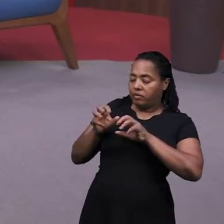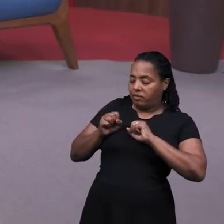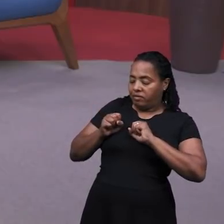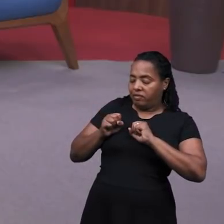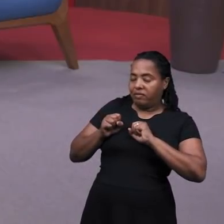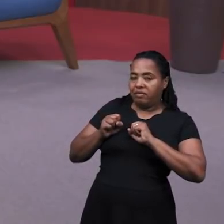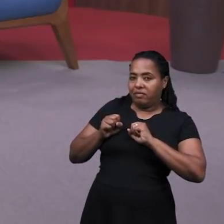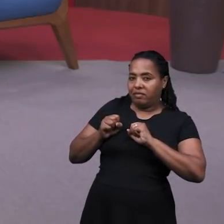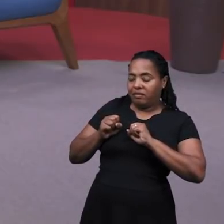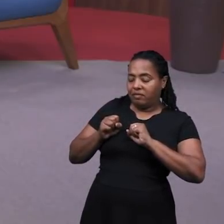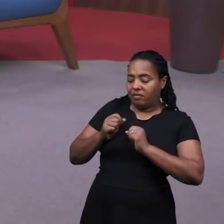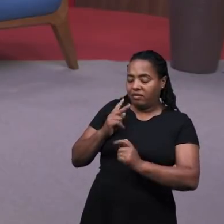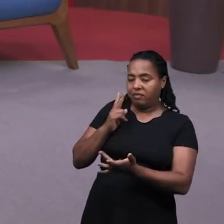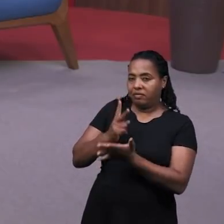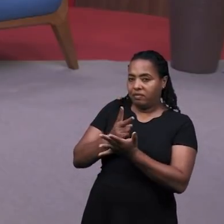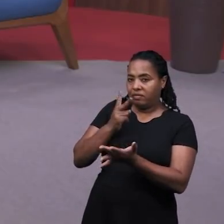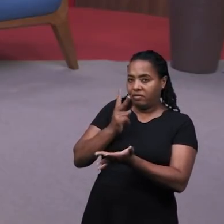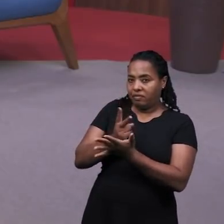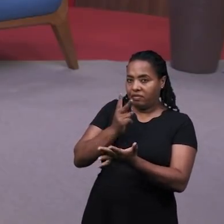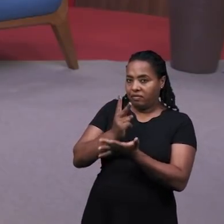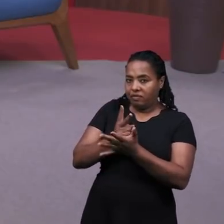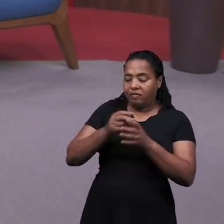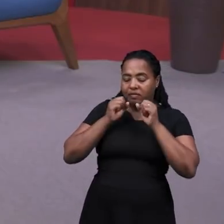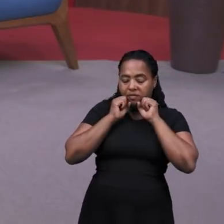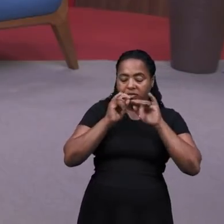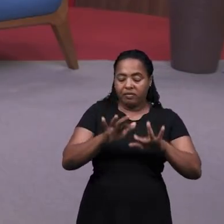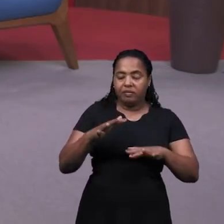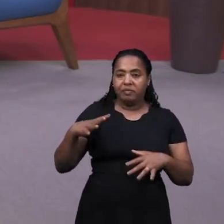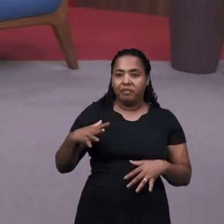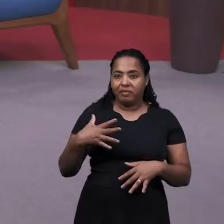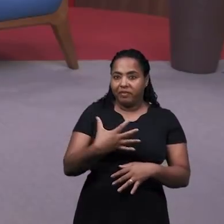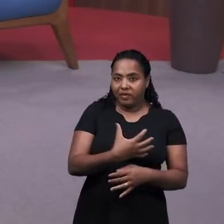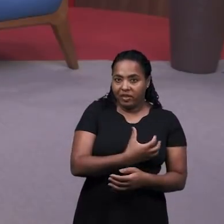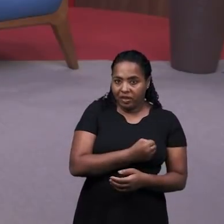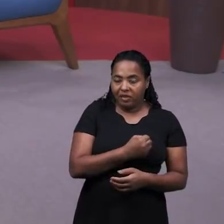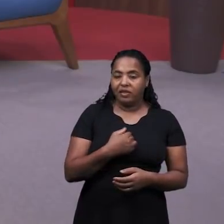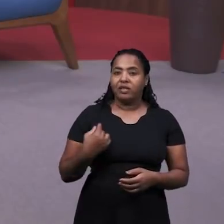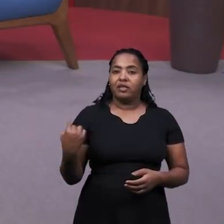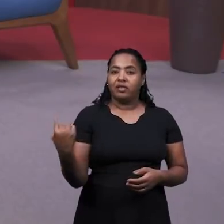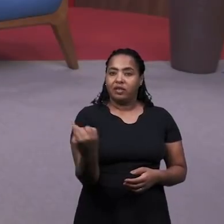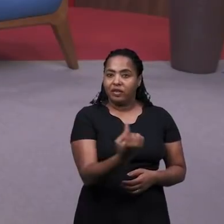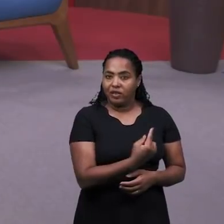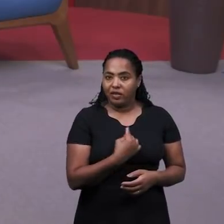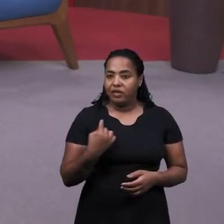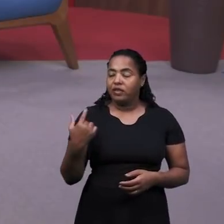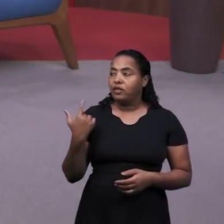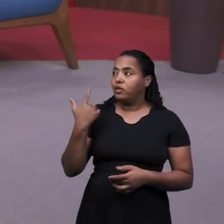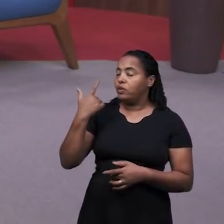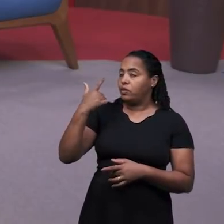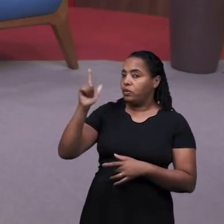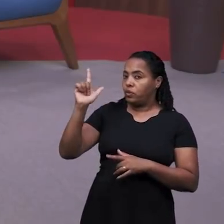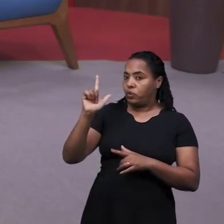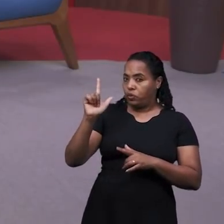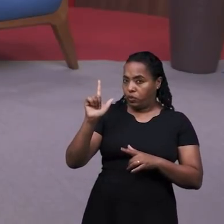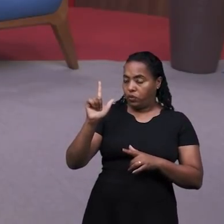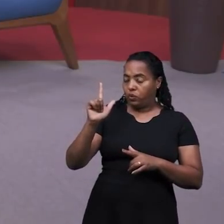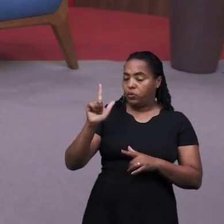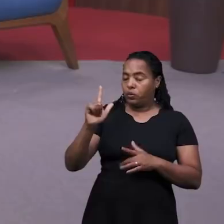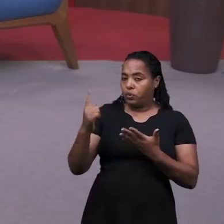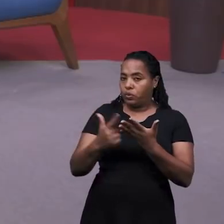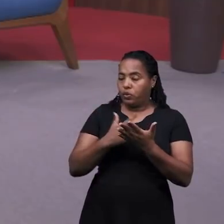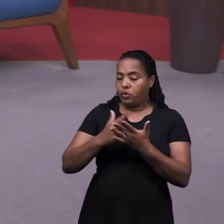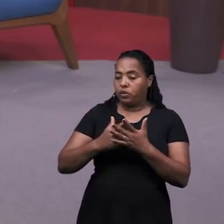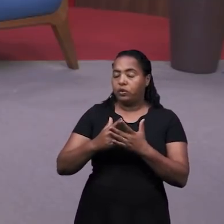e conservar a bênção, a salvação na sua vida. Nós vemos num outro episódio que já está em